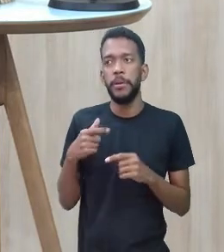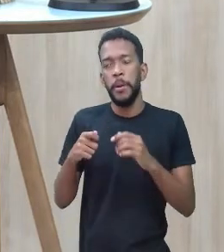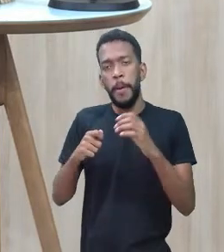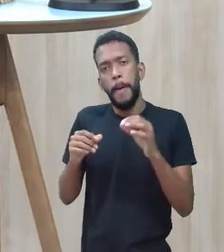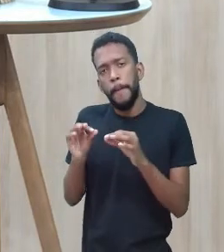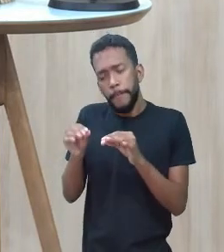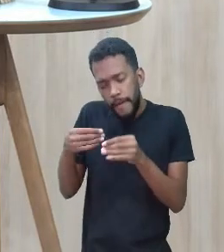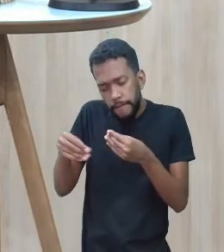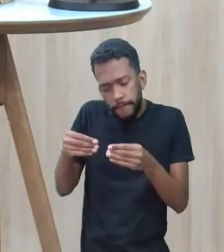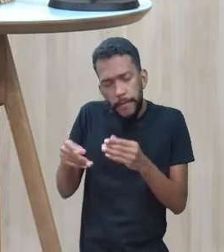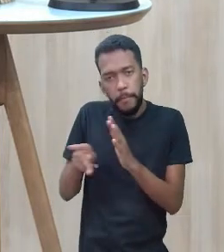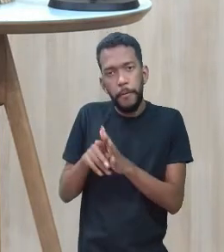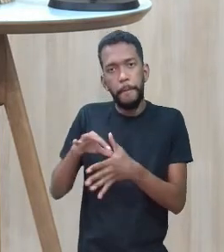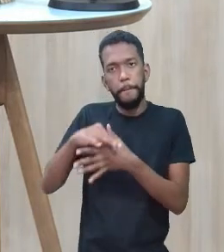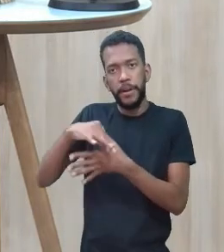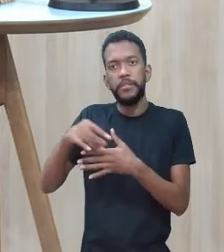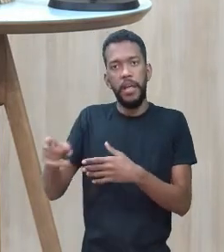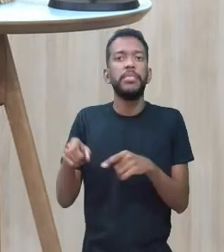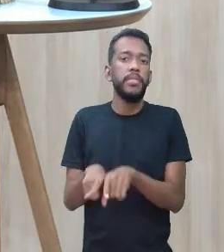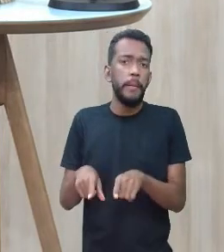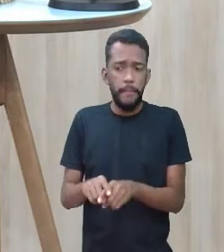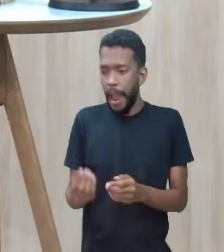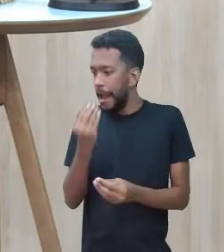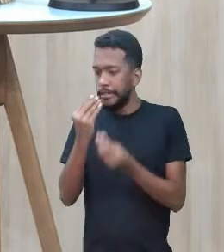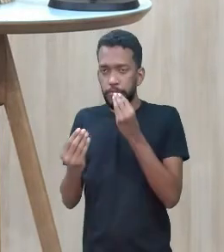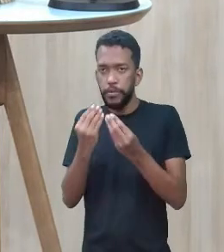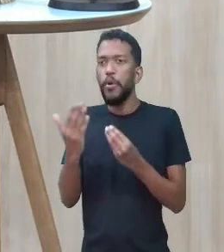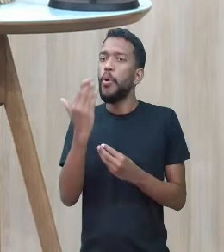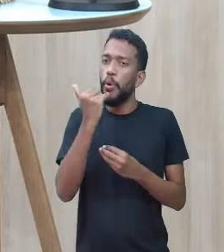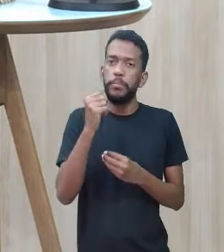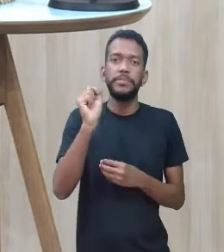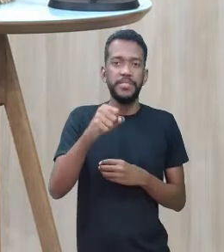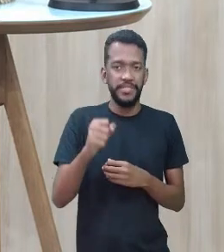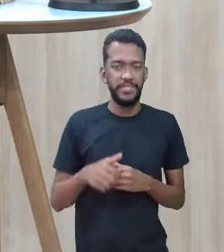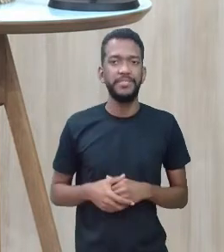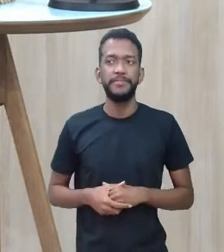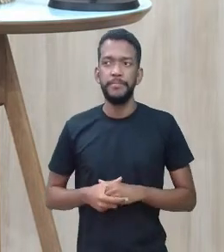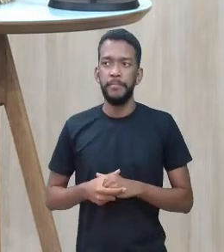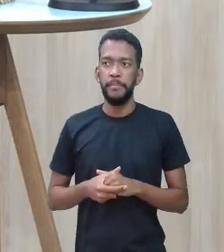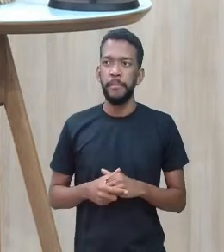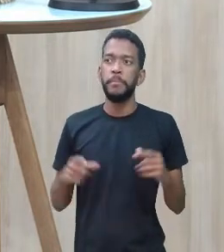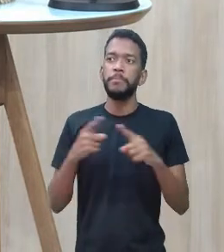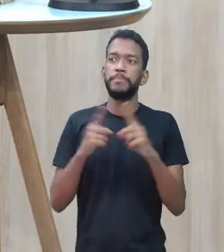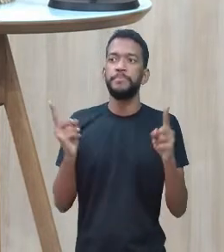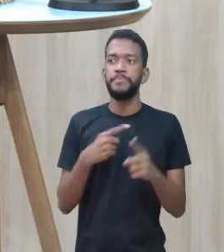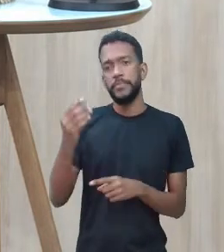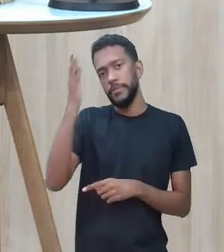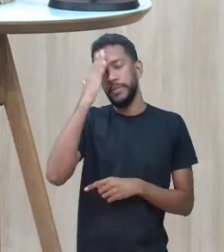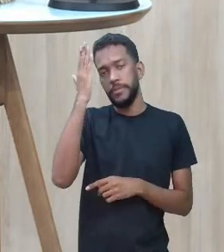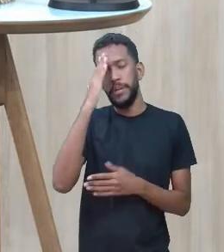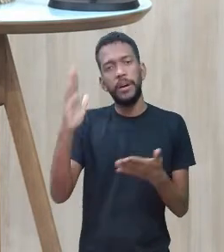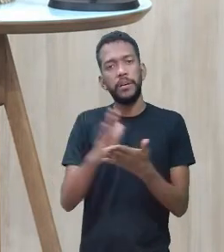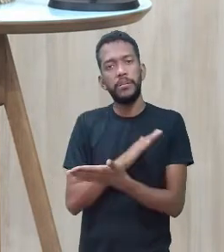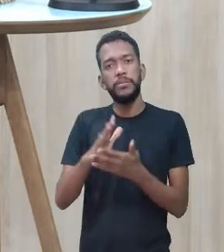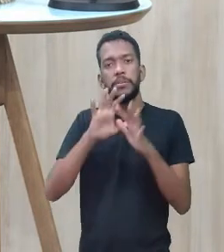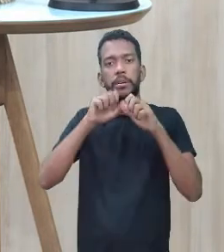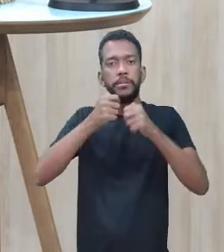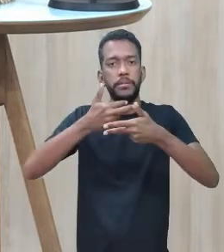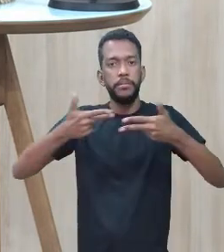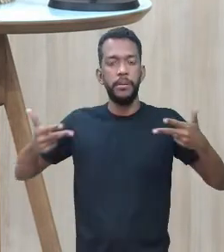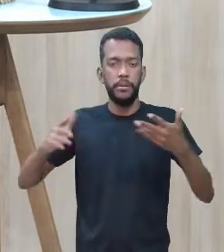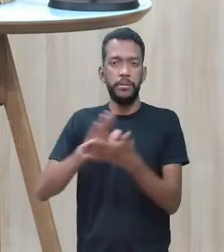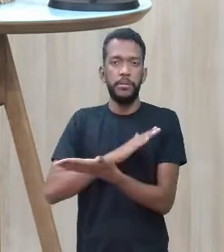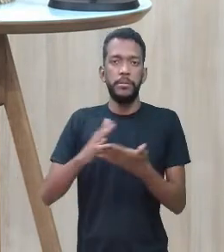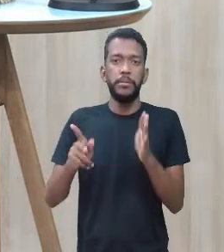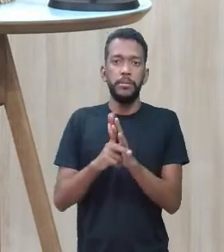pedacinho aí da carne de bode. E nesse caso aí, o cão é um animal carnívoro. Mas a gente sabe que alguns animais, esses